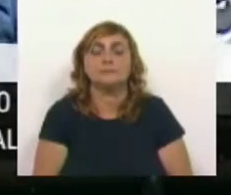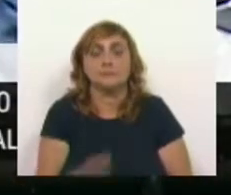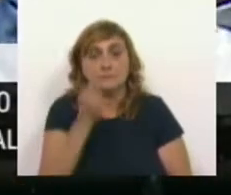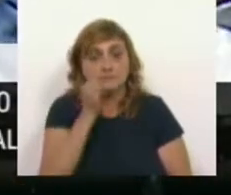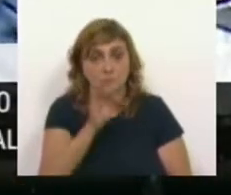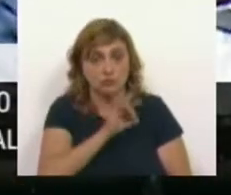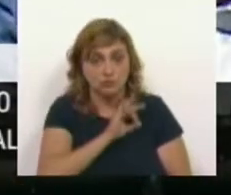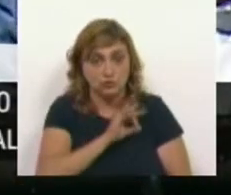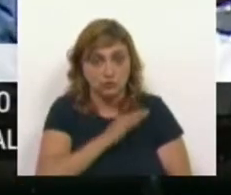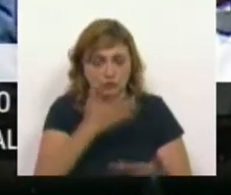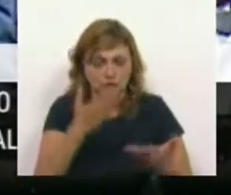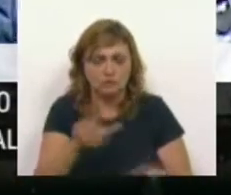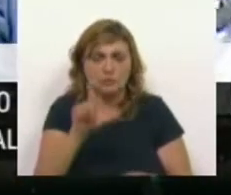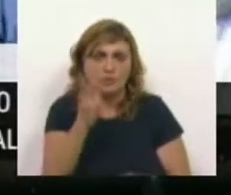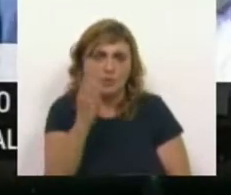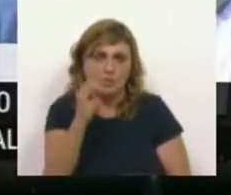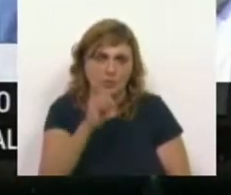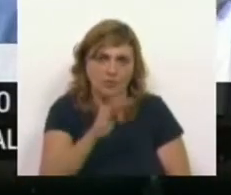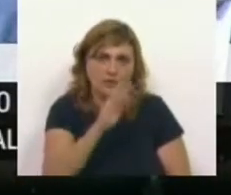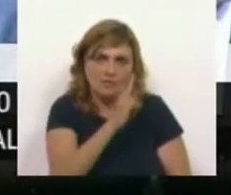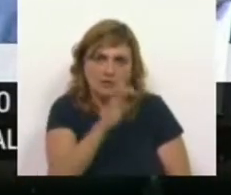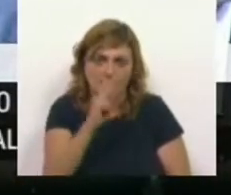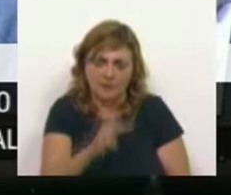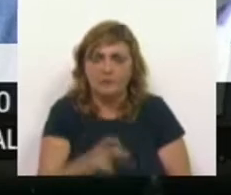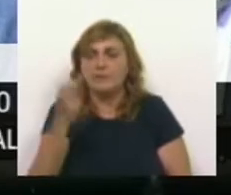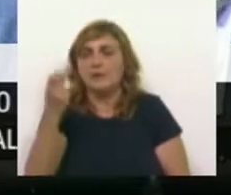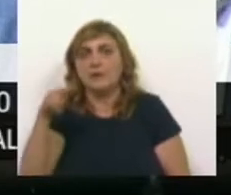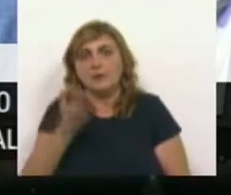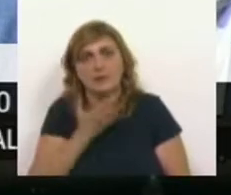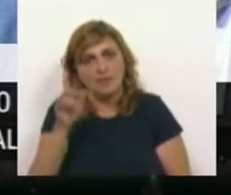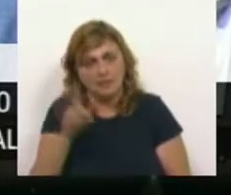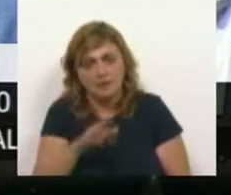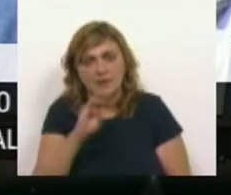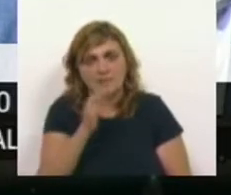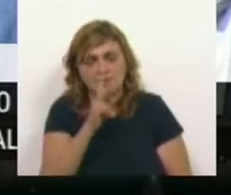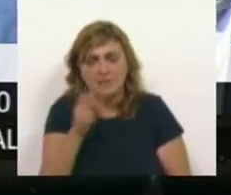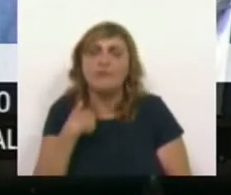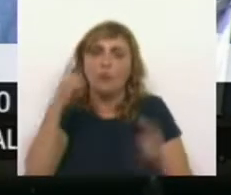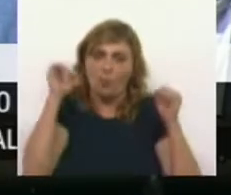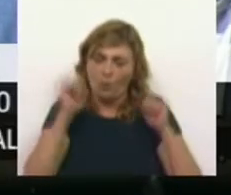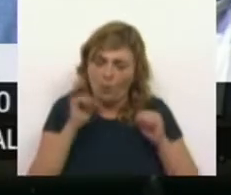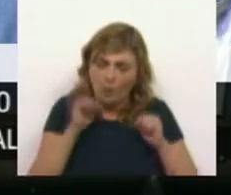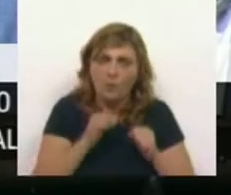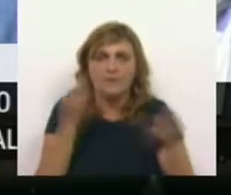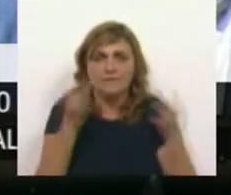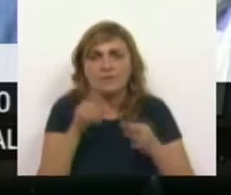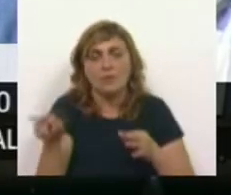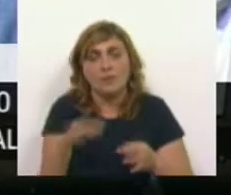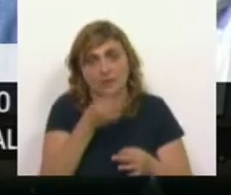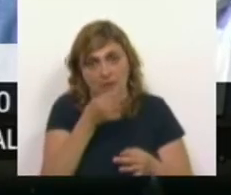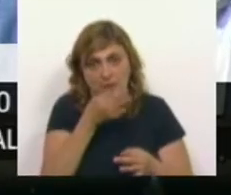Senhor Deputado Luís Ferreira, Senhor Deputado André Silva, concordamos em absoluto com aquilo que